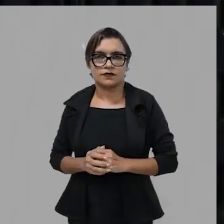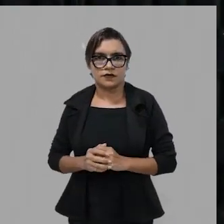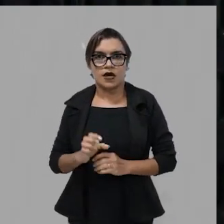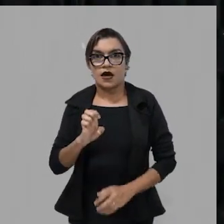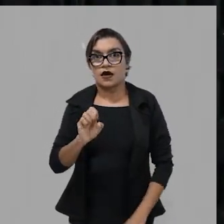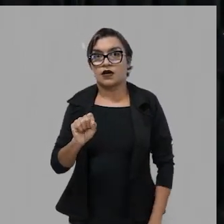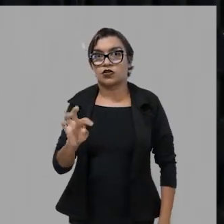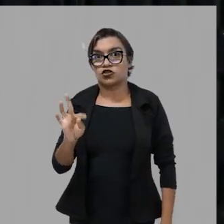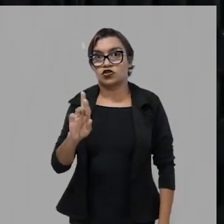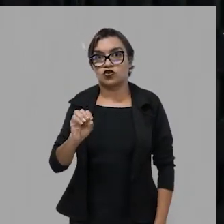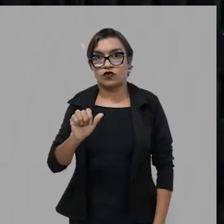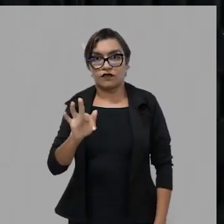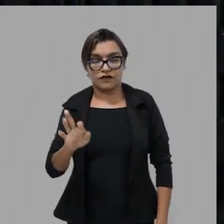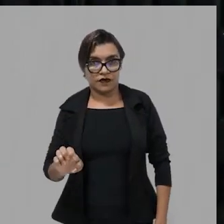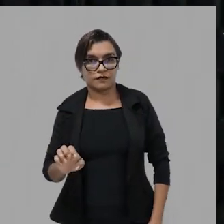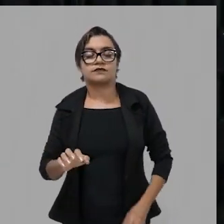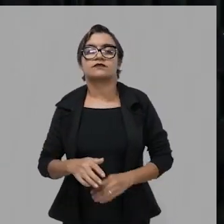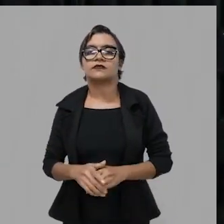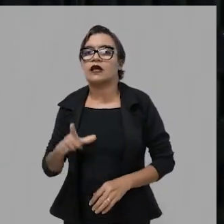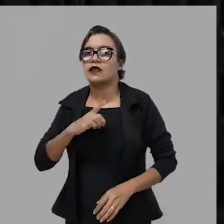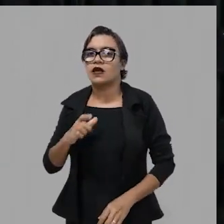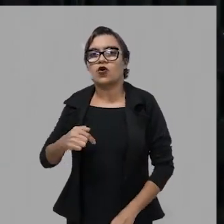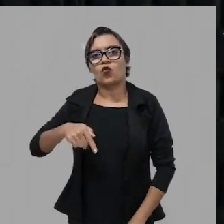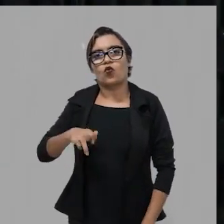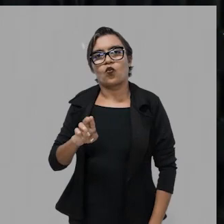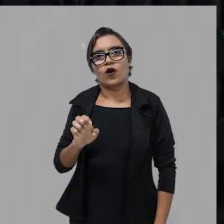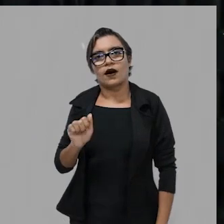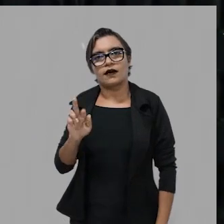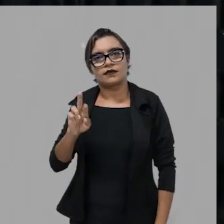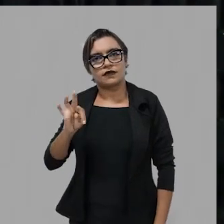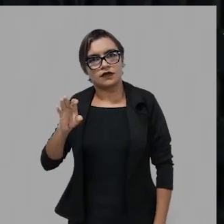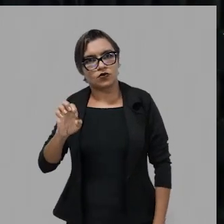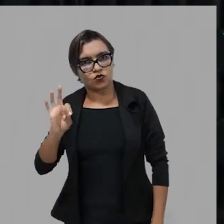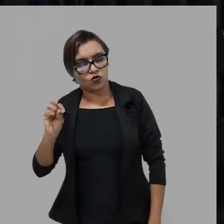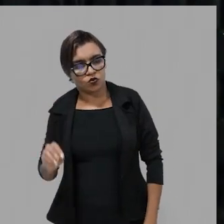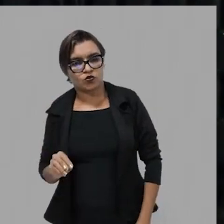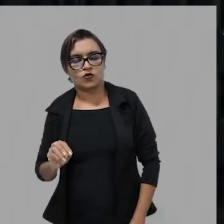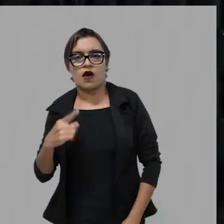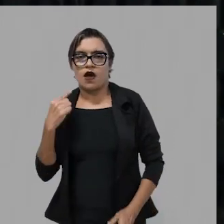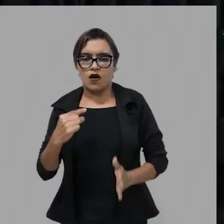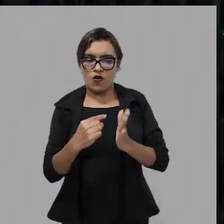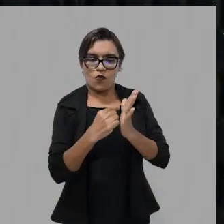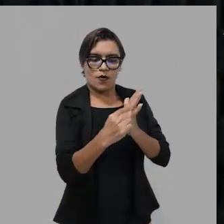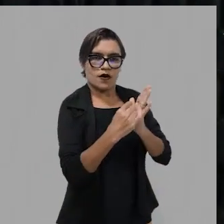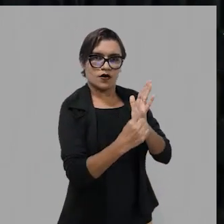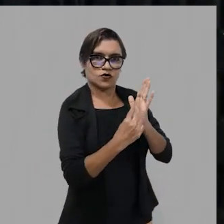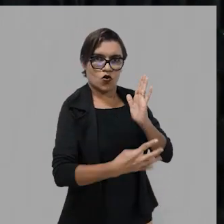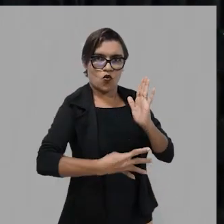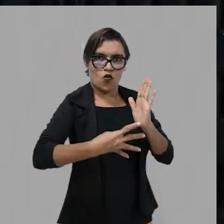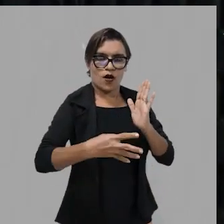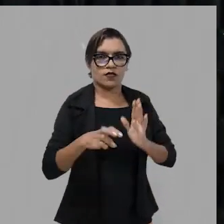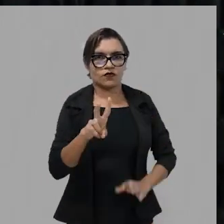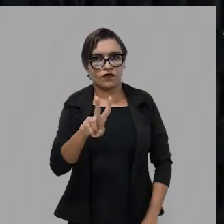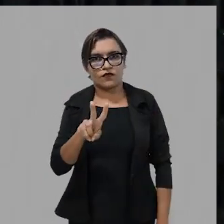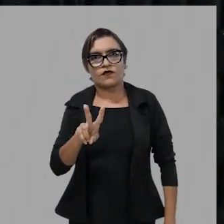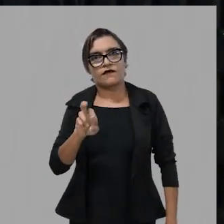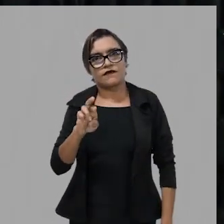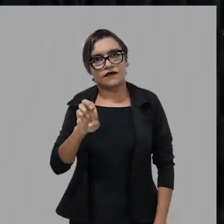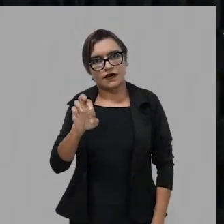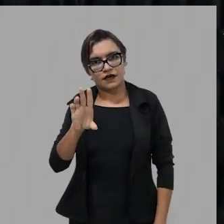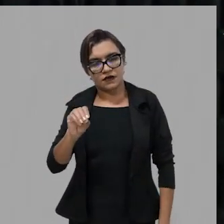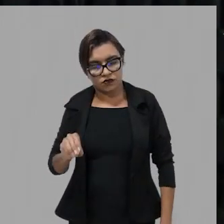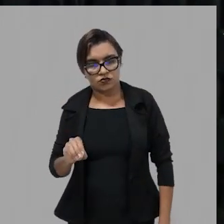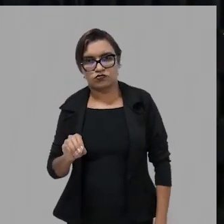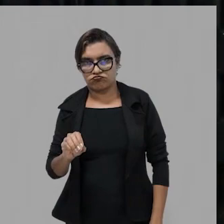estrofe. Aí eu tenho aqui os quartetos, seriam o quê? Seria uma estrofe com 4 versos. Quartetos, estrofes